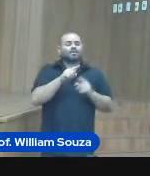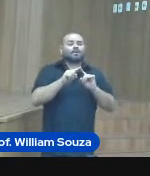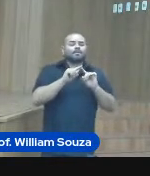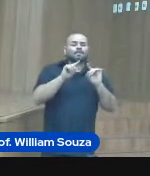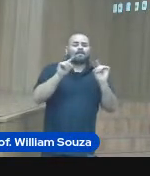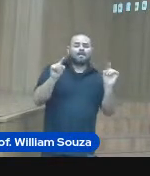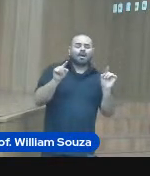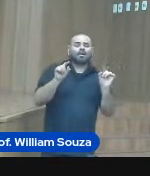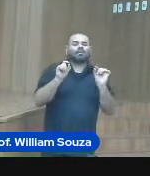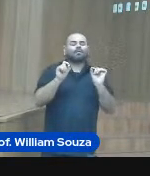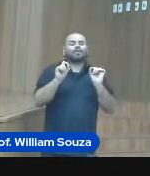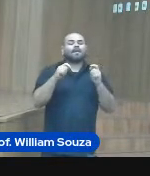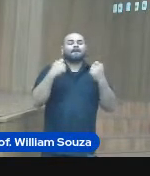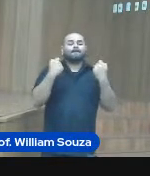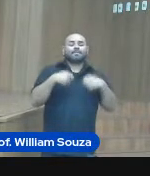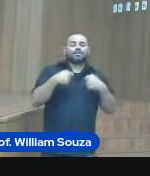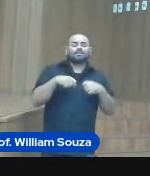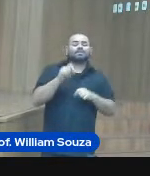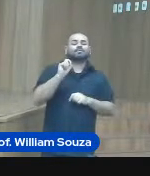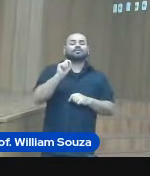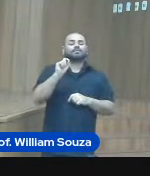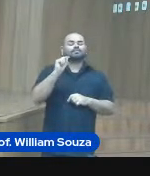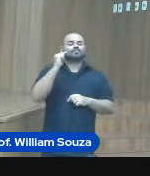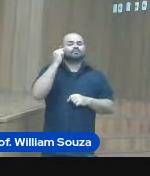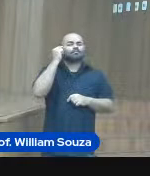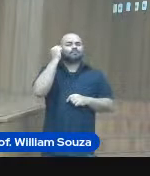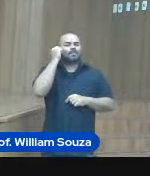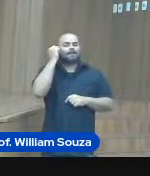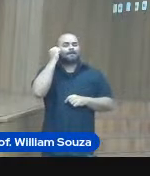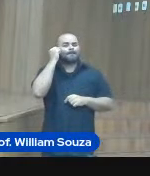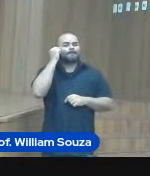gente precisa olhá-las de frente,